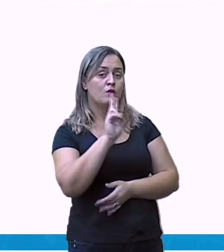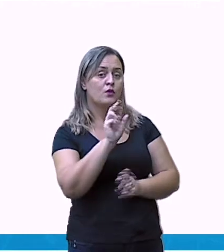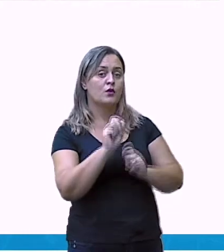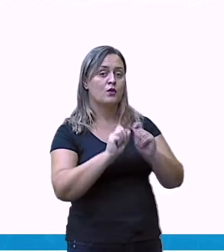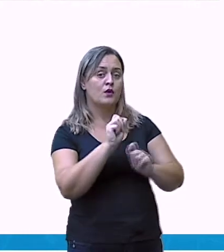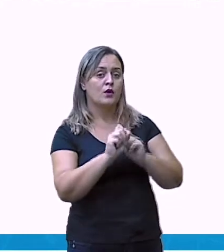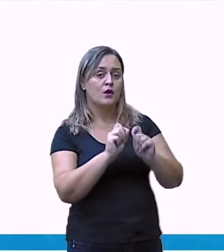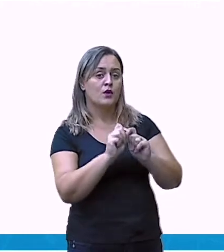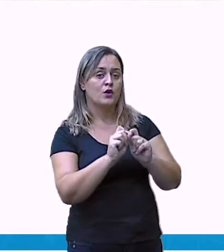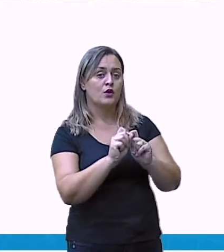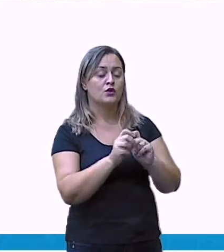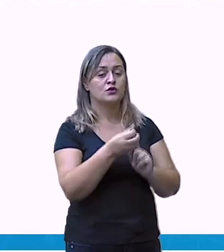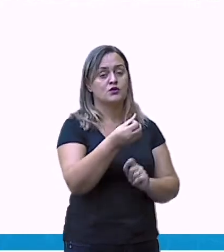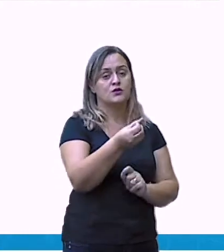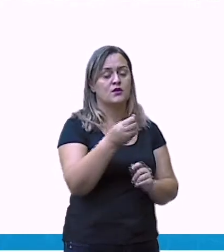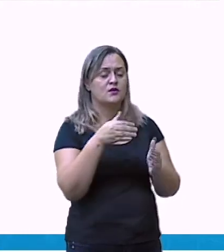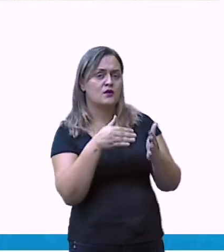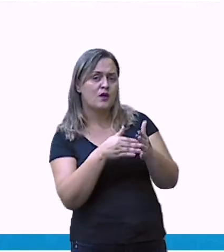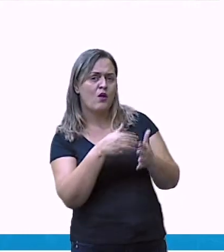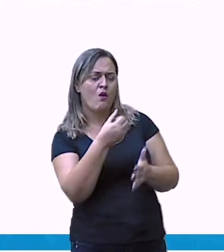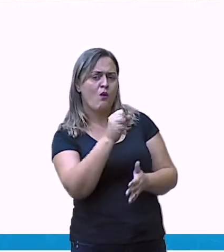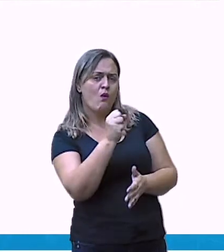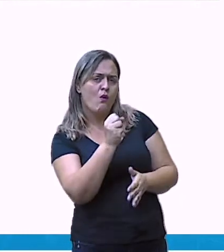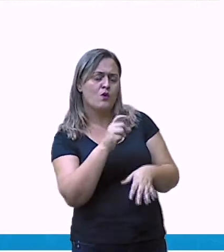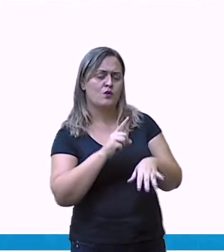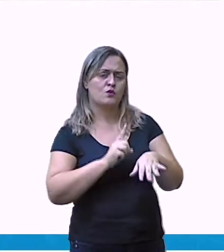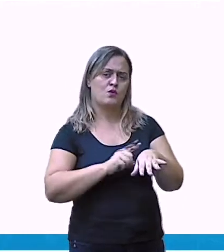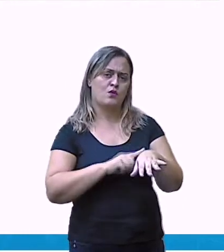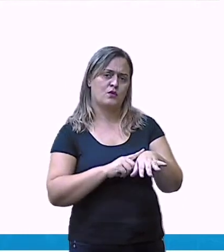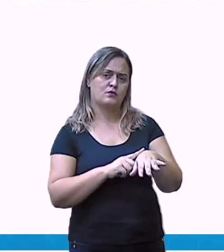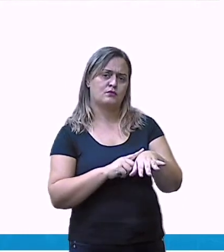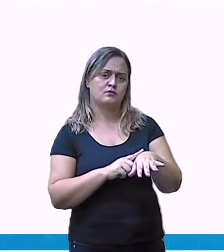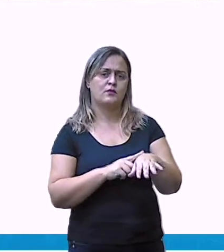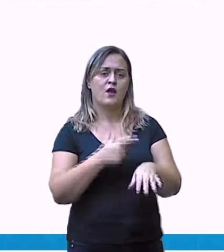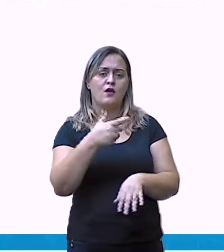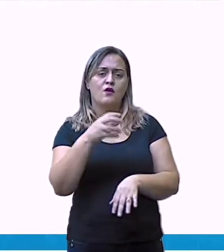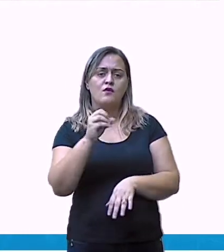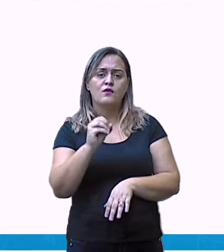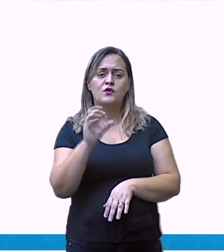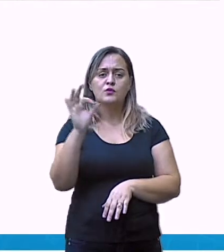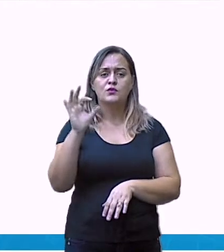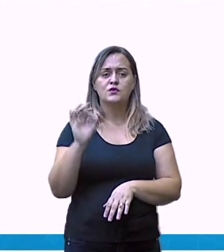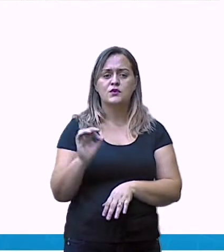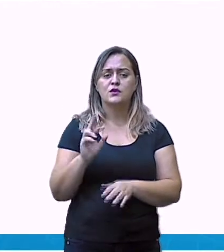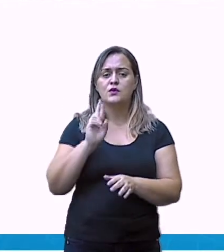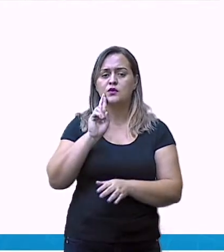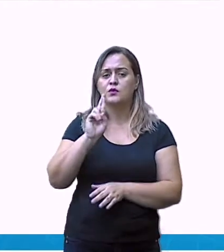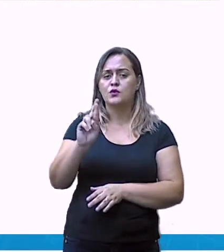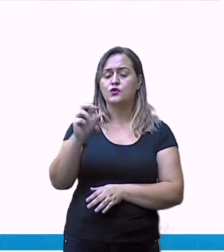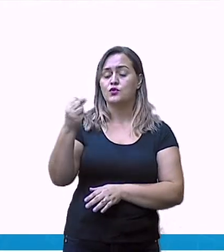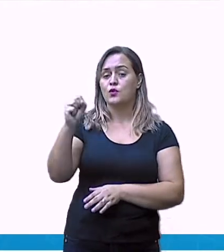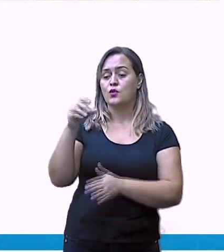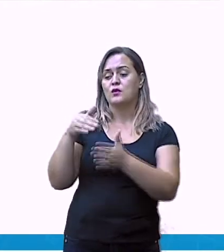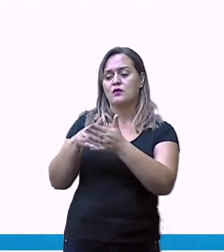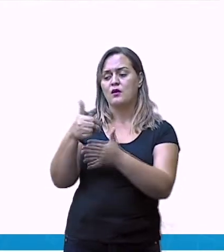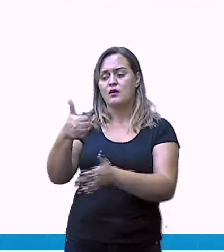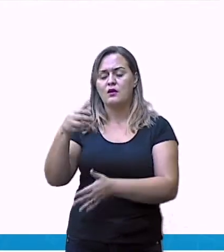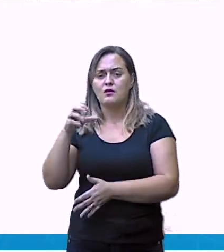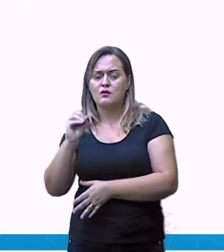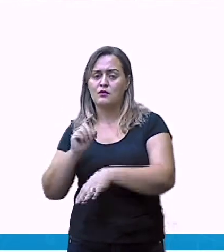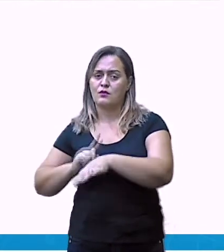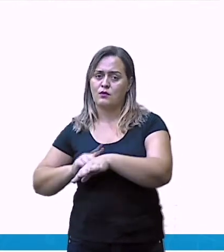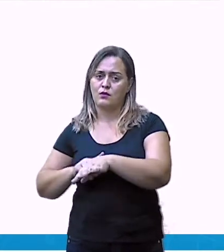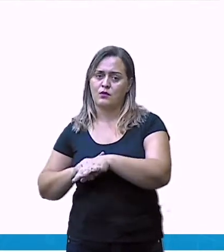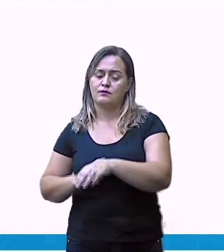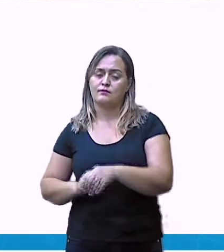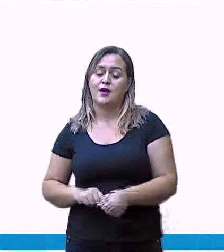20% se dedicam de 8 a 10 horas. E 14% se